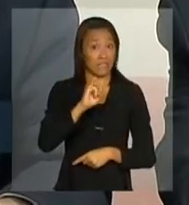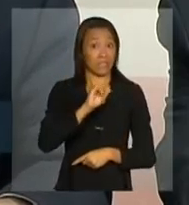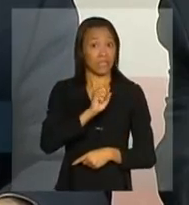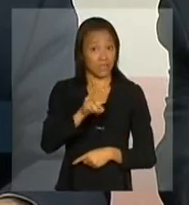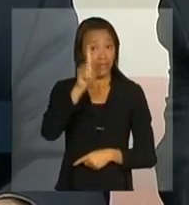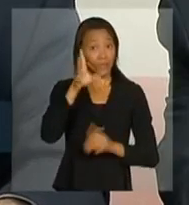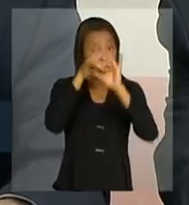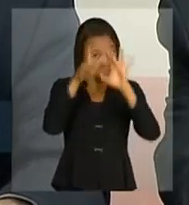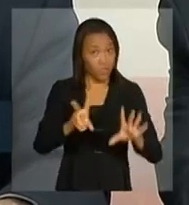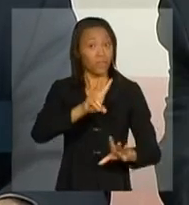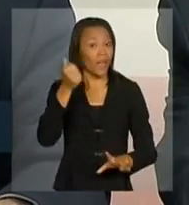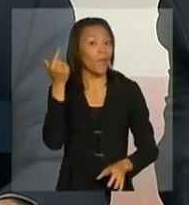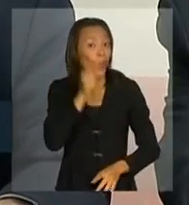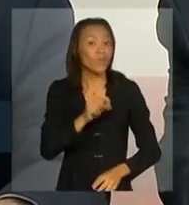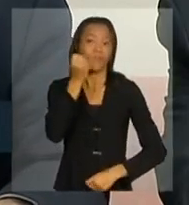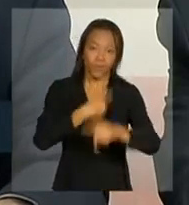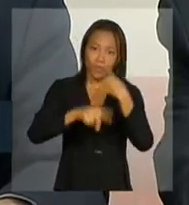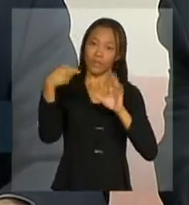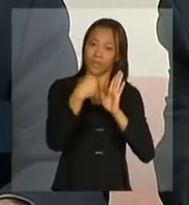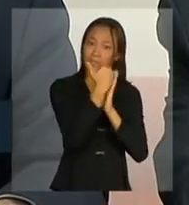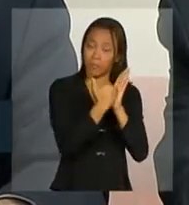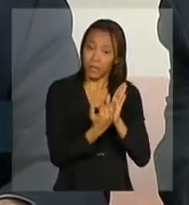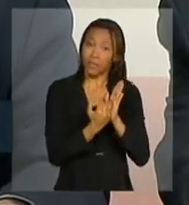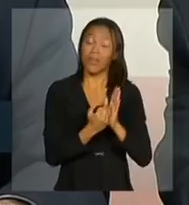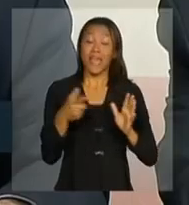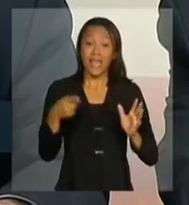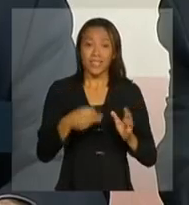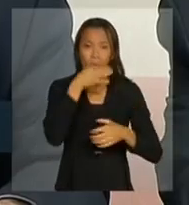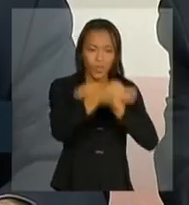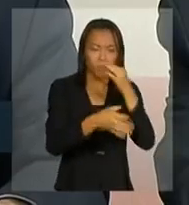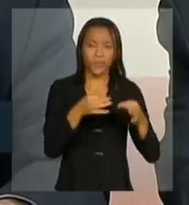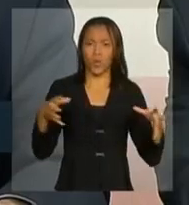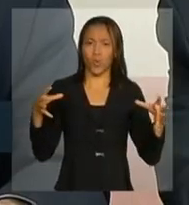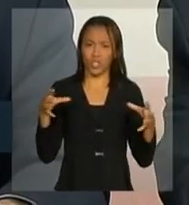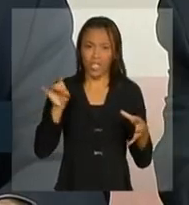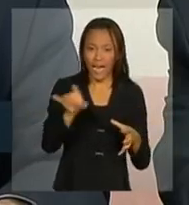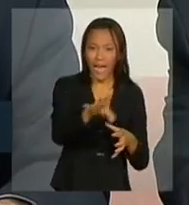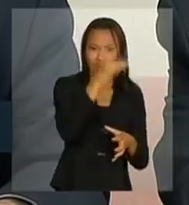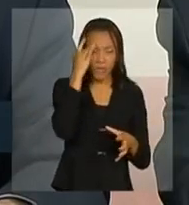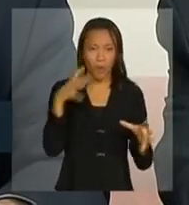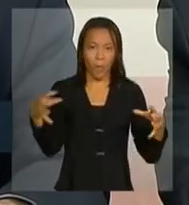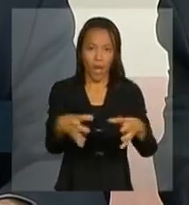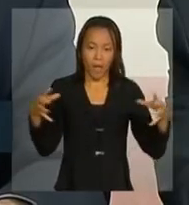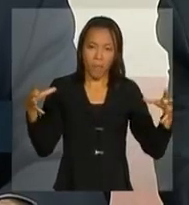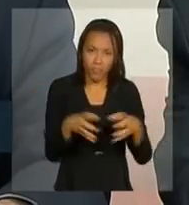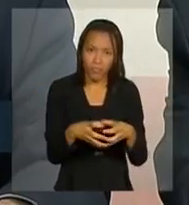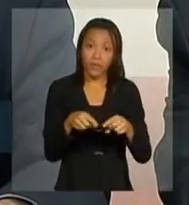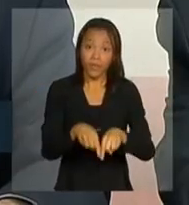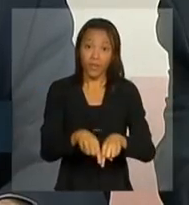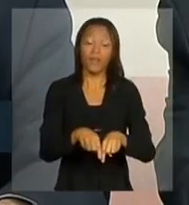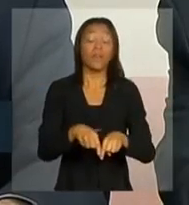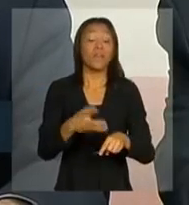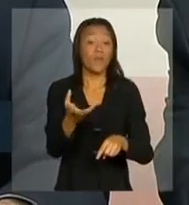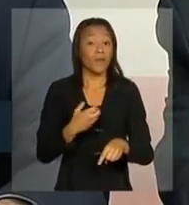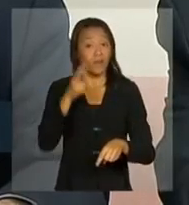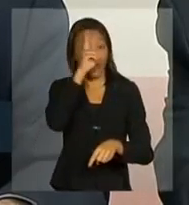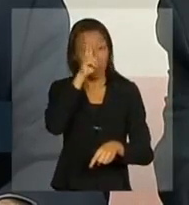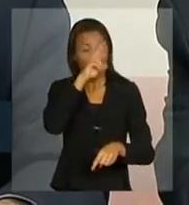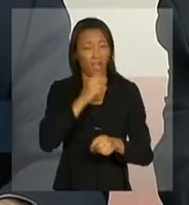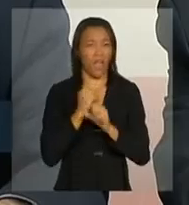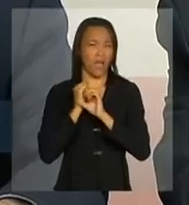vai obter. esse aspecto da construção coletiva que nós estamos fazendo. E eu quero lembrar que há mais de